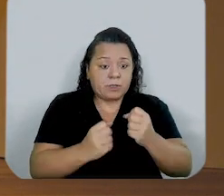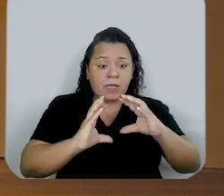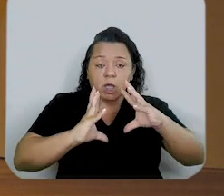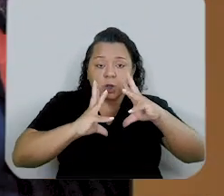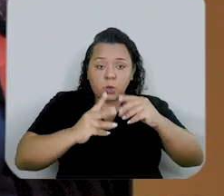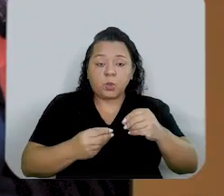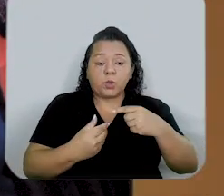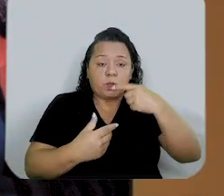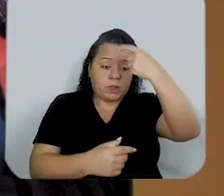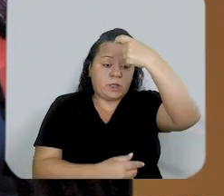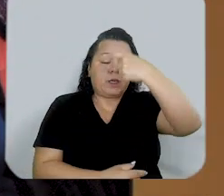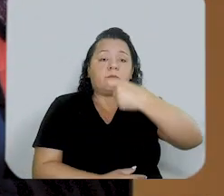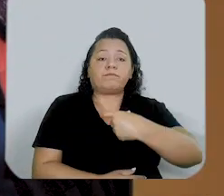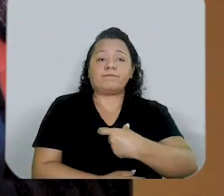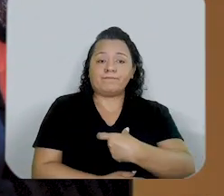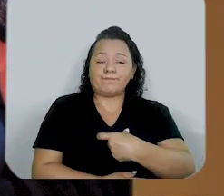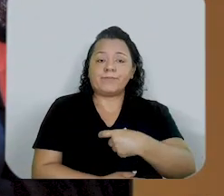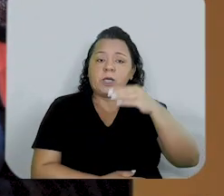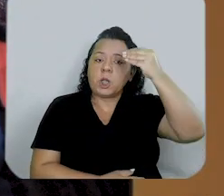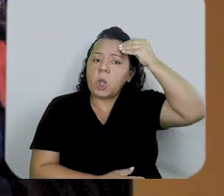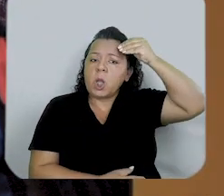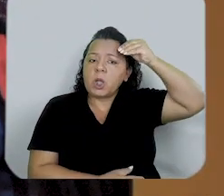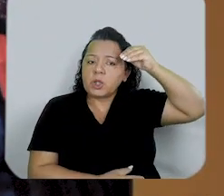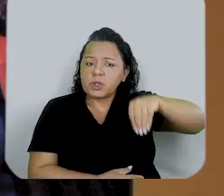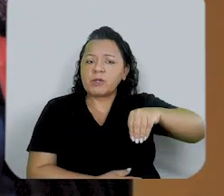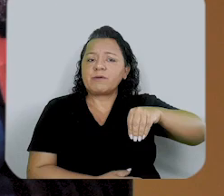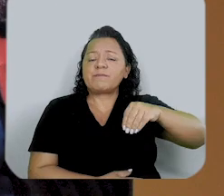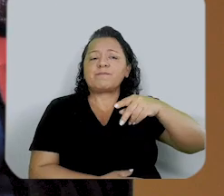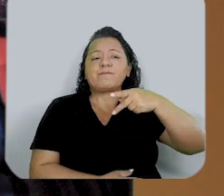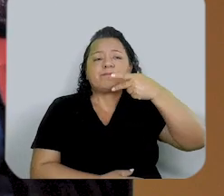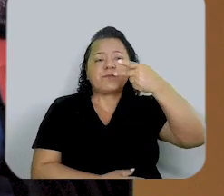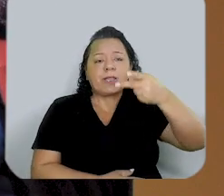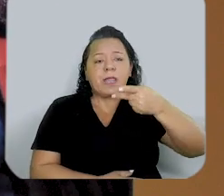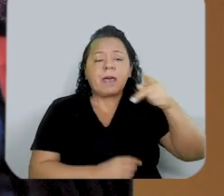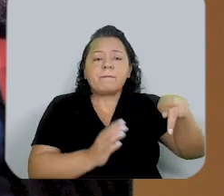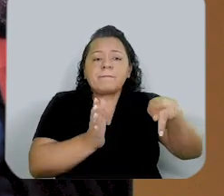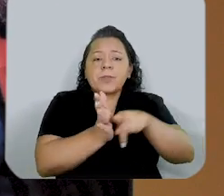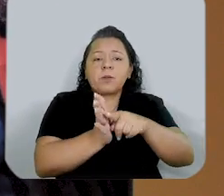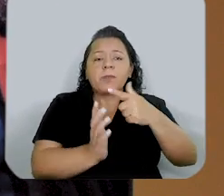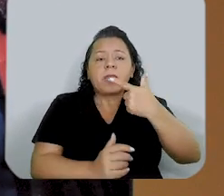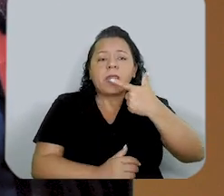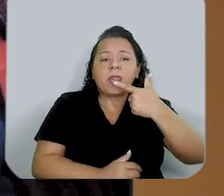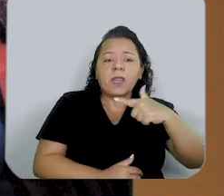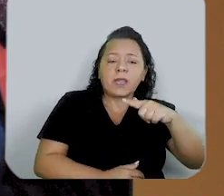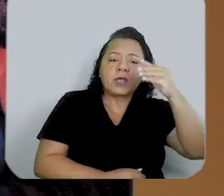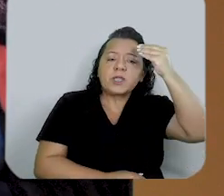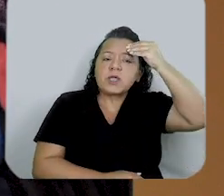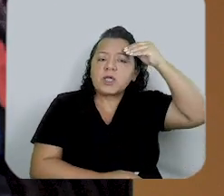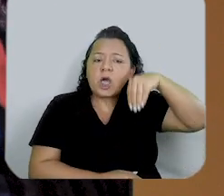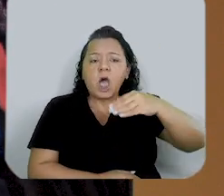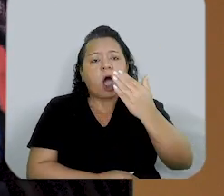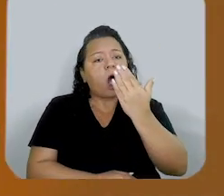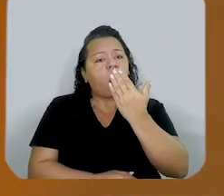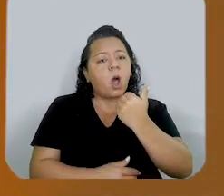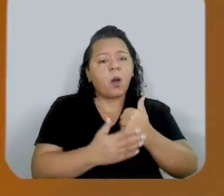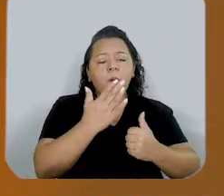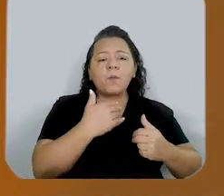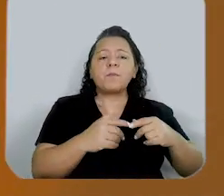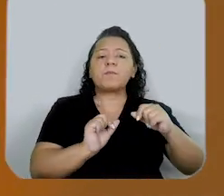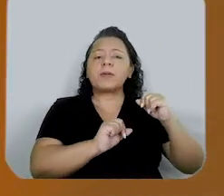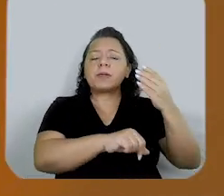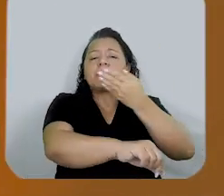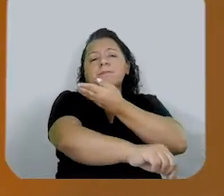sou, né? Deixei de falar minha língua, deixei de comer minha comida, deixei